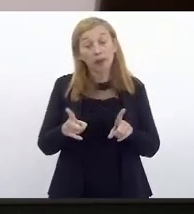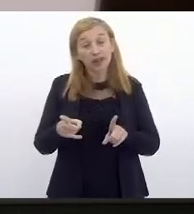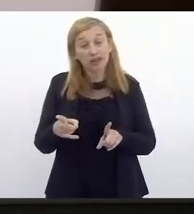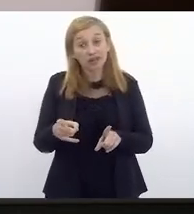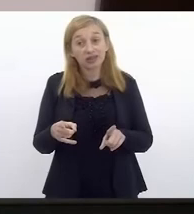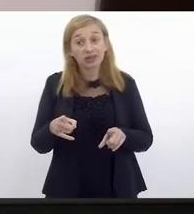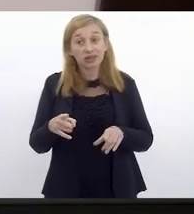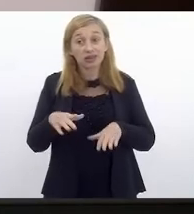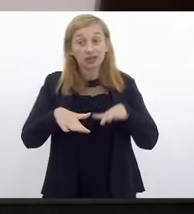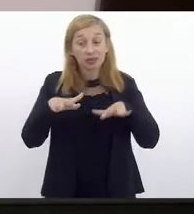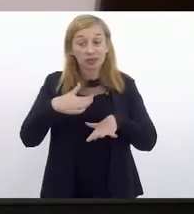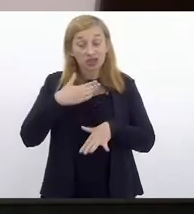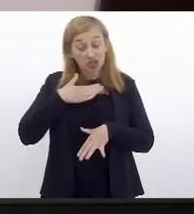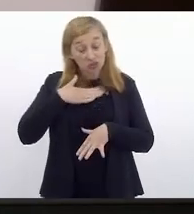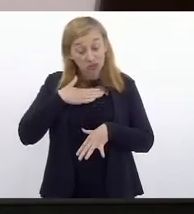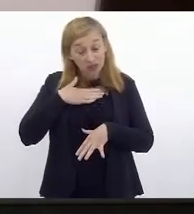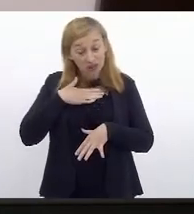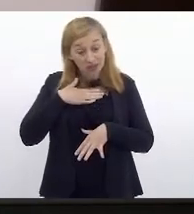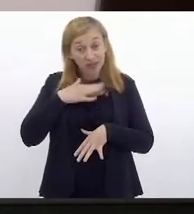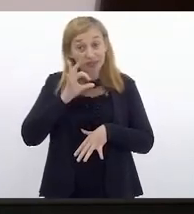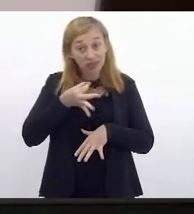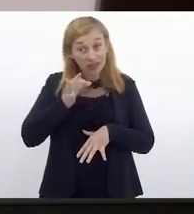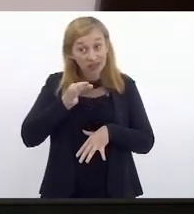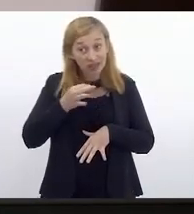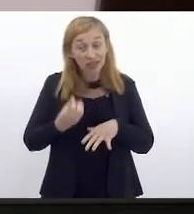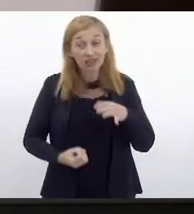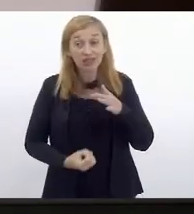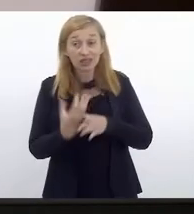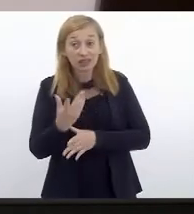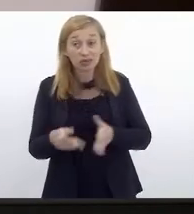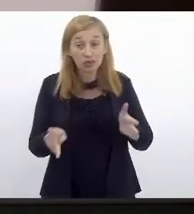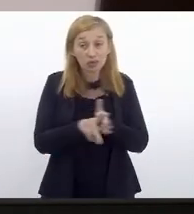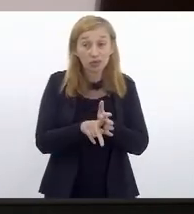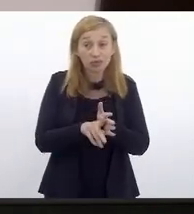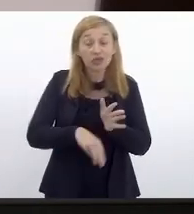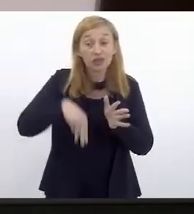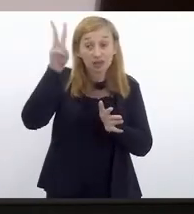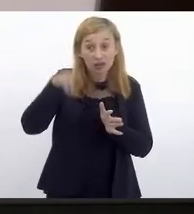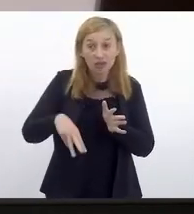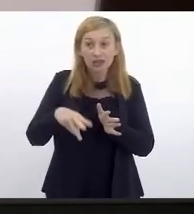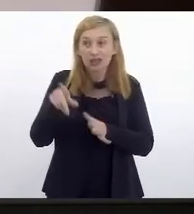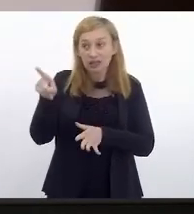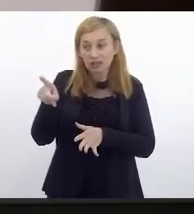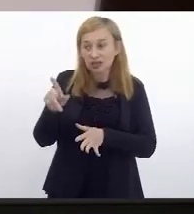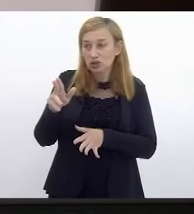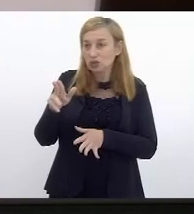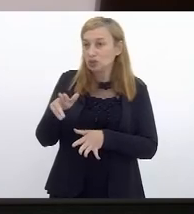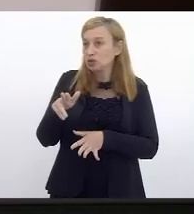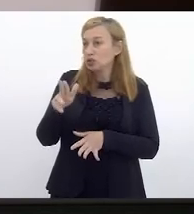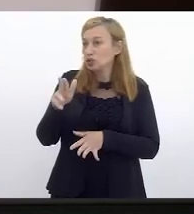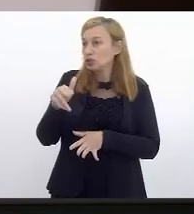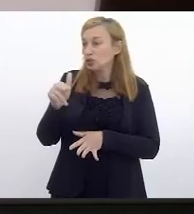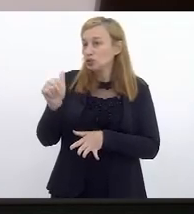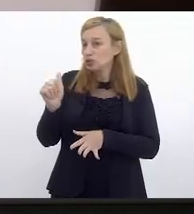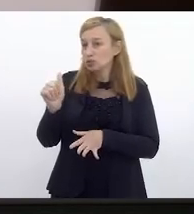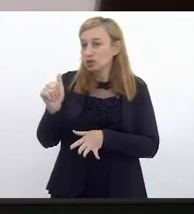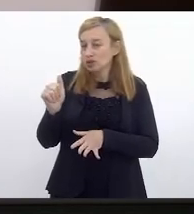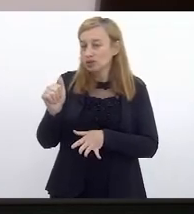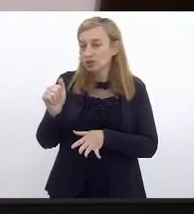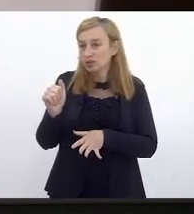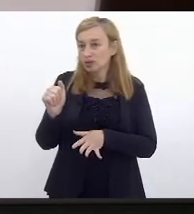parte, tenho certeza da parte do autor do projeto, essa hipótese jamais foi cogitada, eu